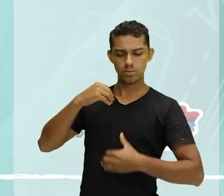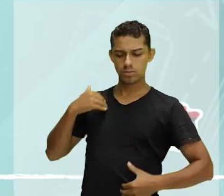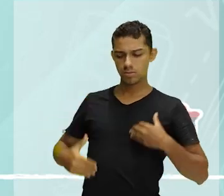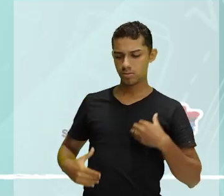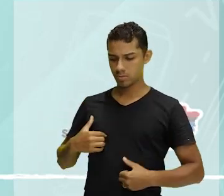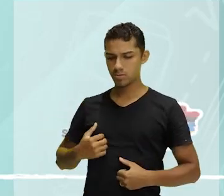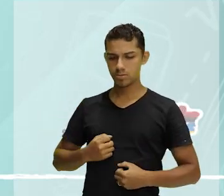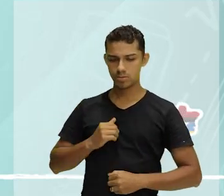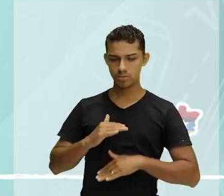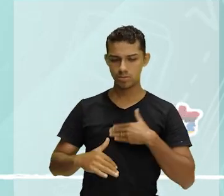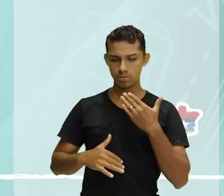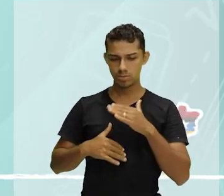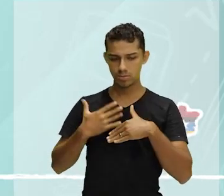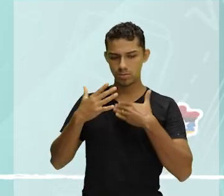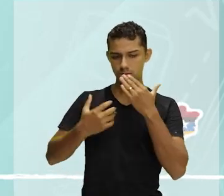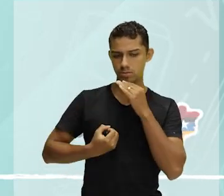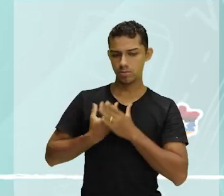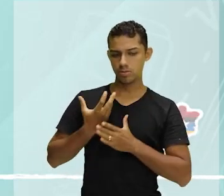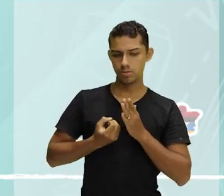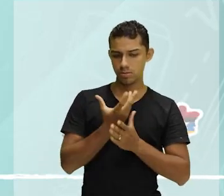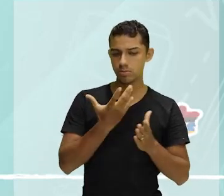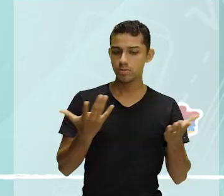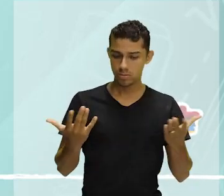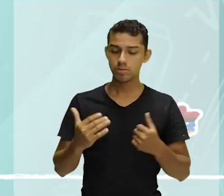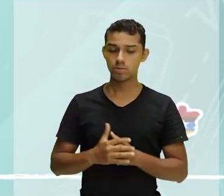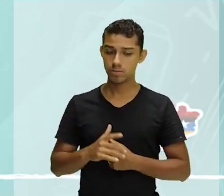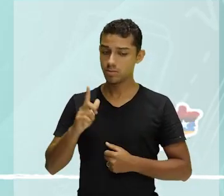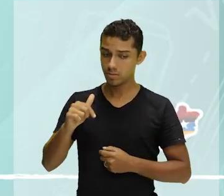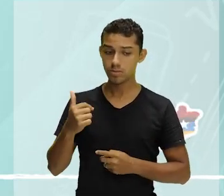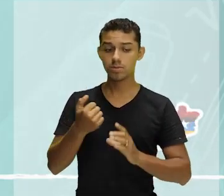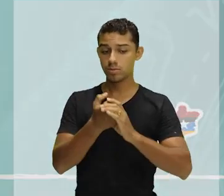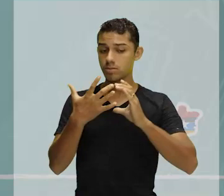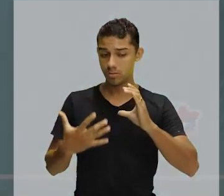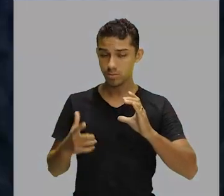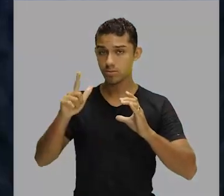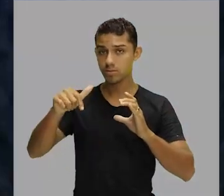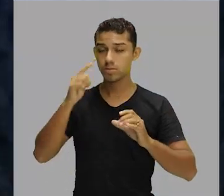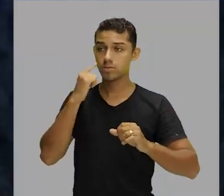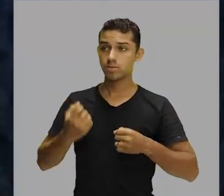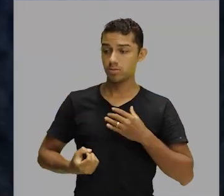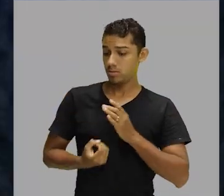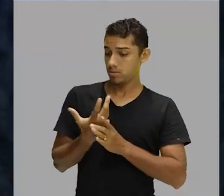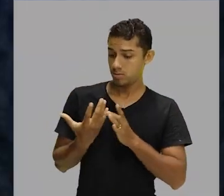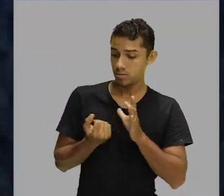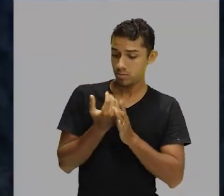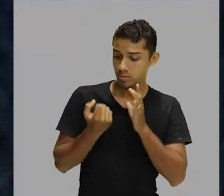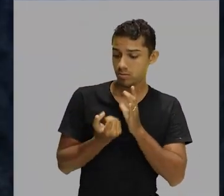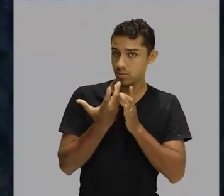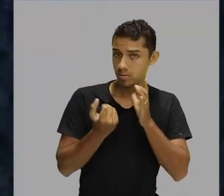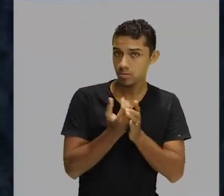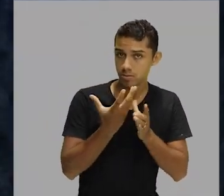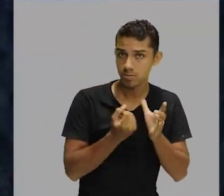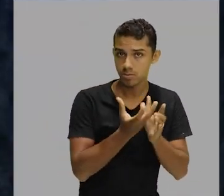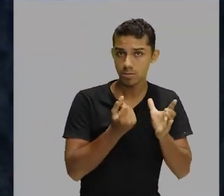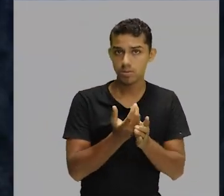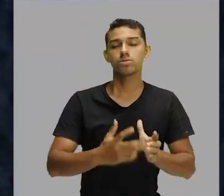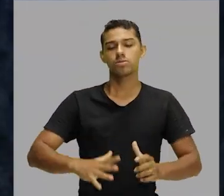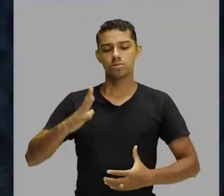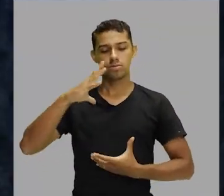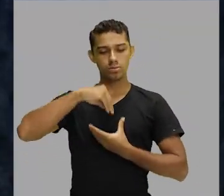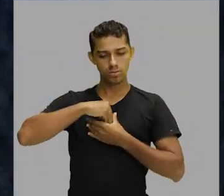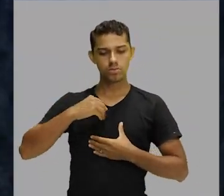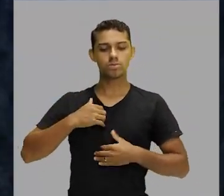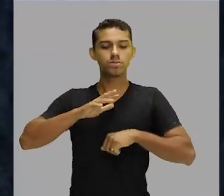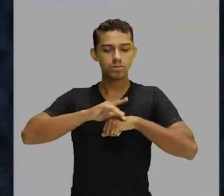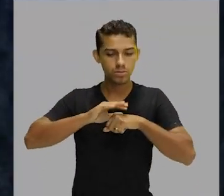se reproduzir. Inclusive, a característica de reprodução é a única característica dos seres